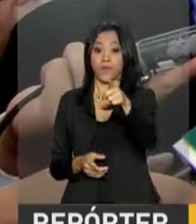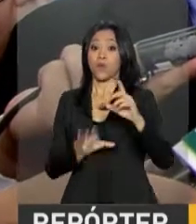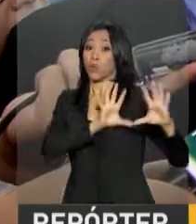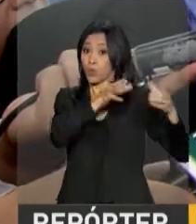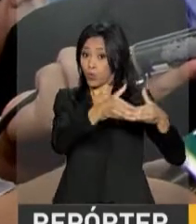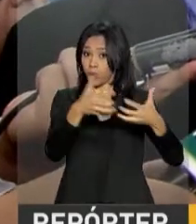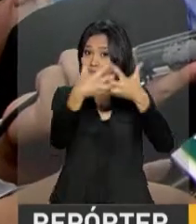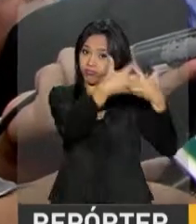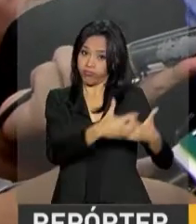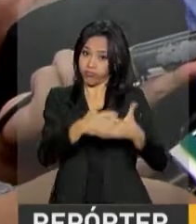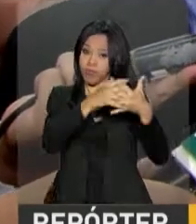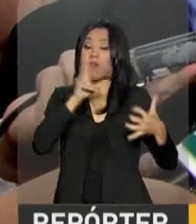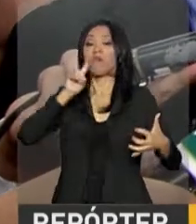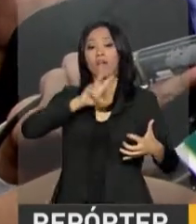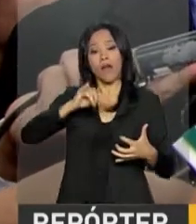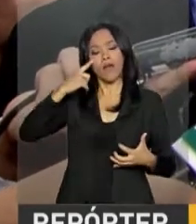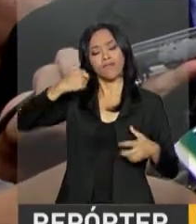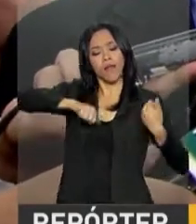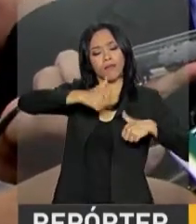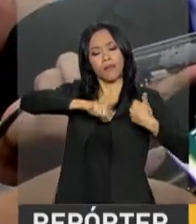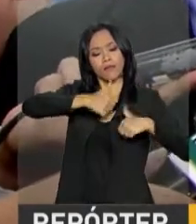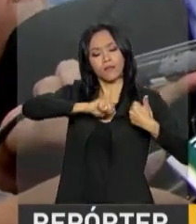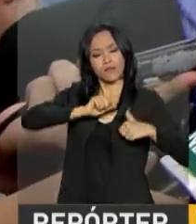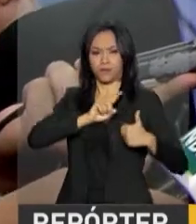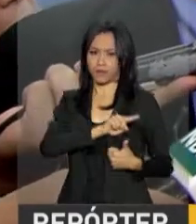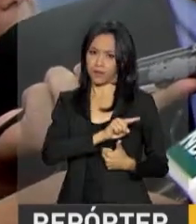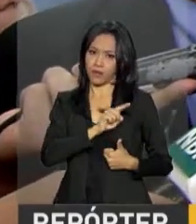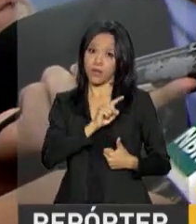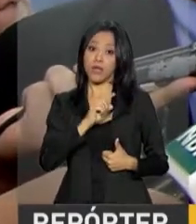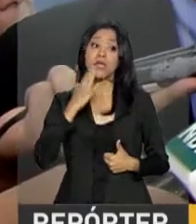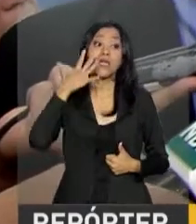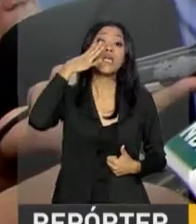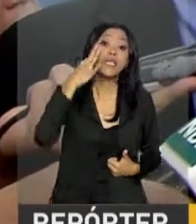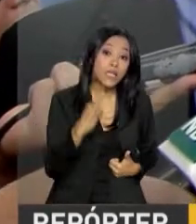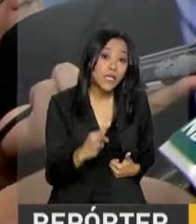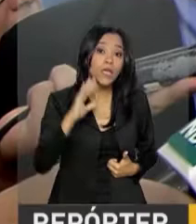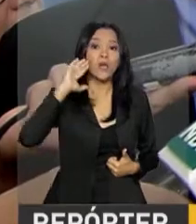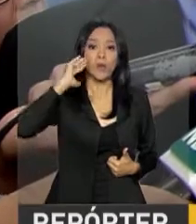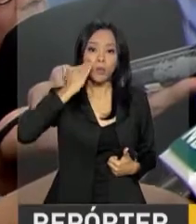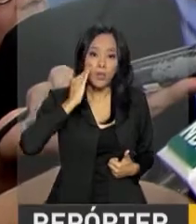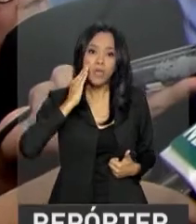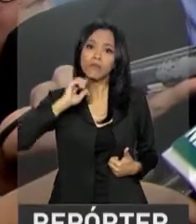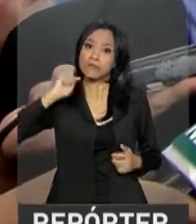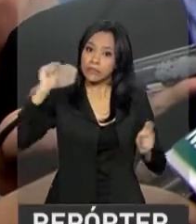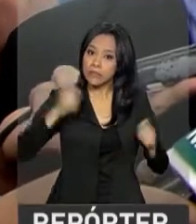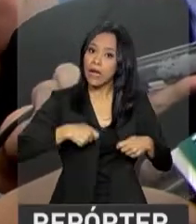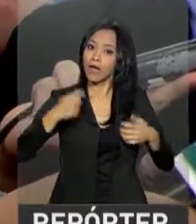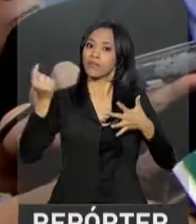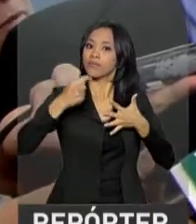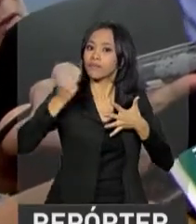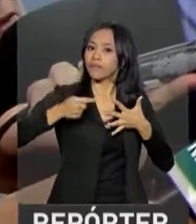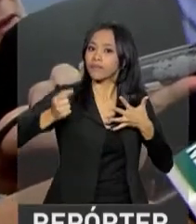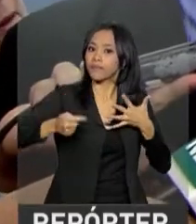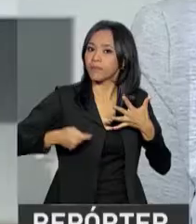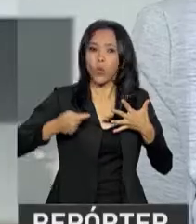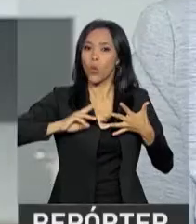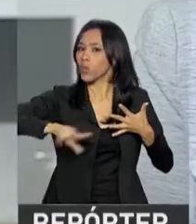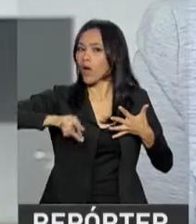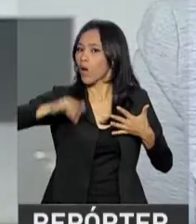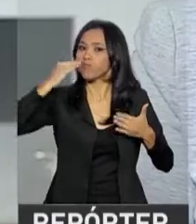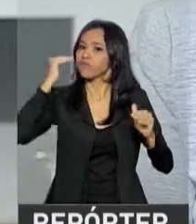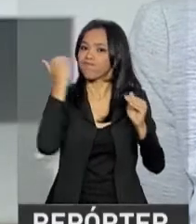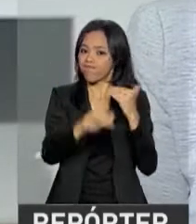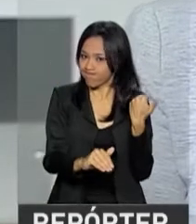analisar e o entendimento é deles, se isso foi suficiente para eles ou não. Em